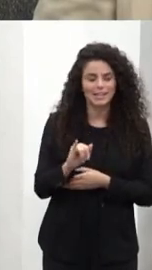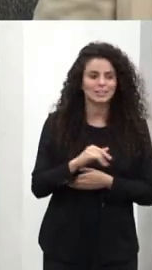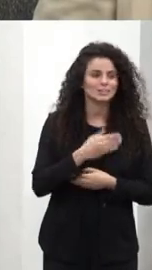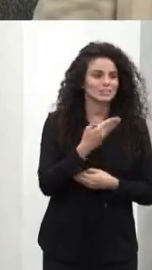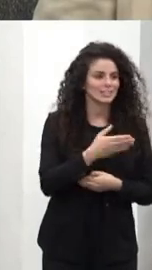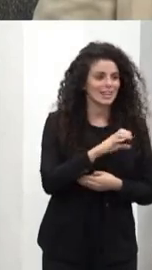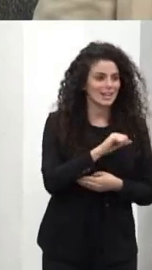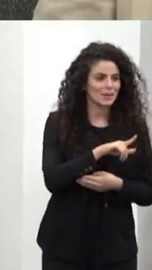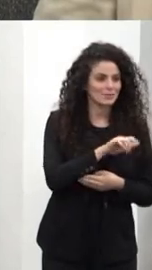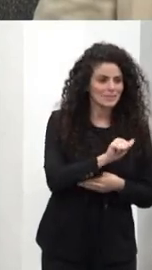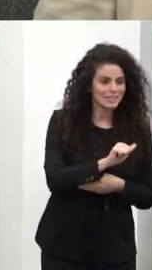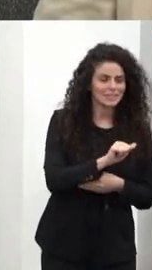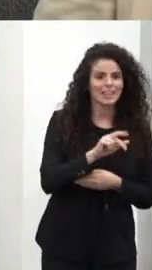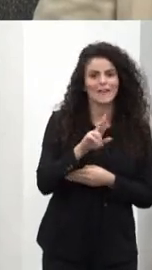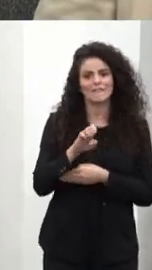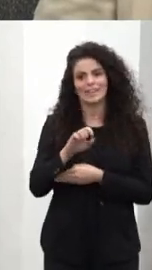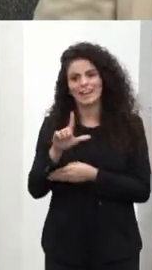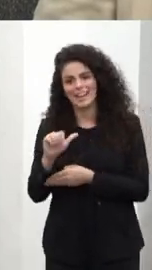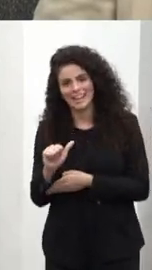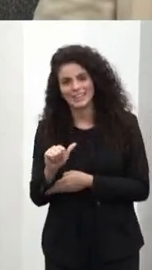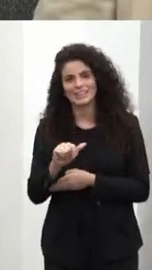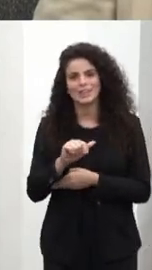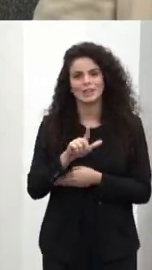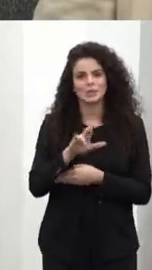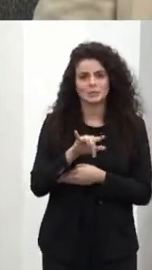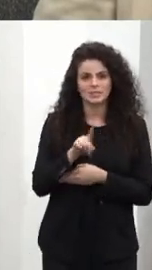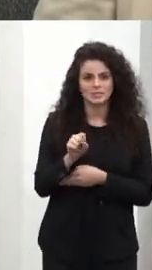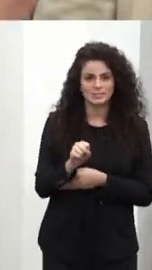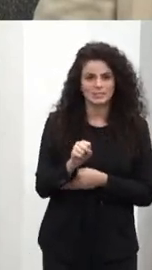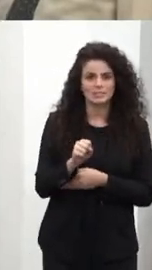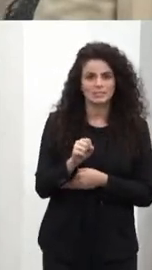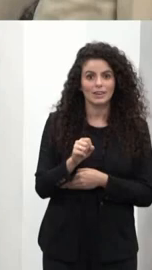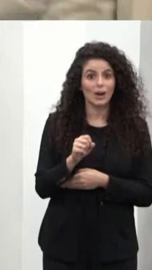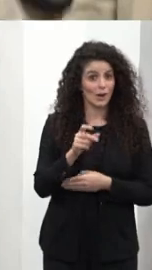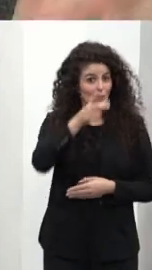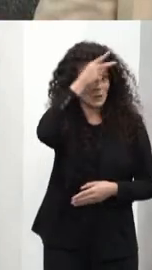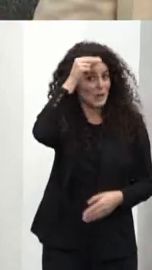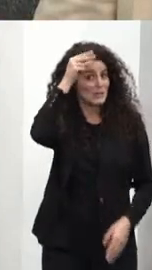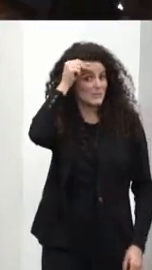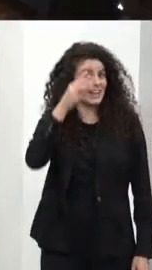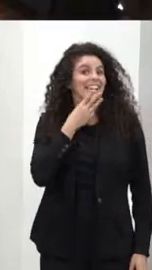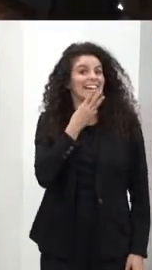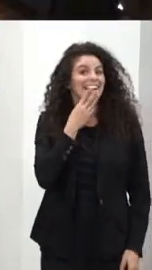o Luiz né o prefeito Marquito o deputado Marquito